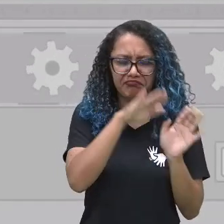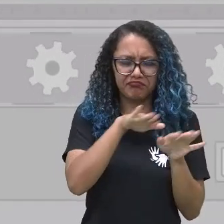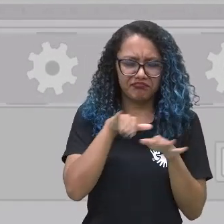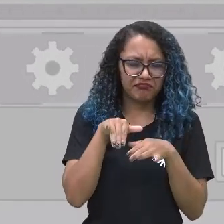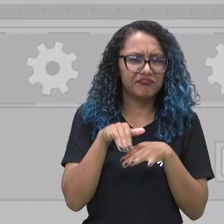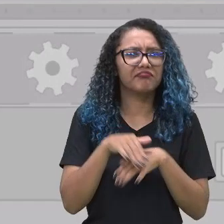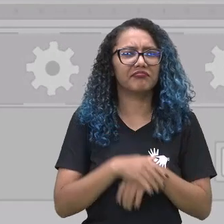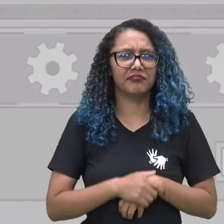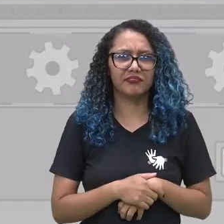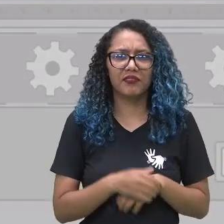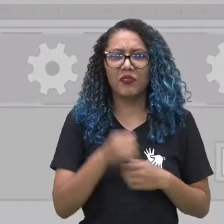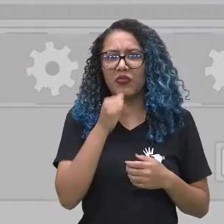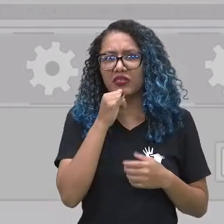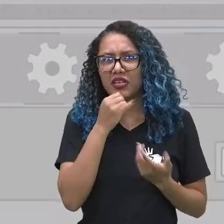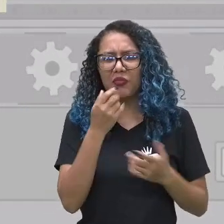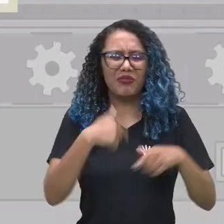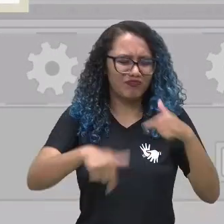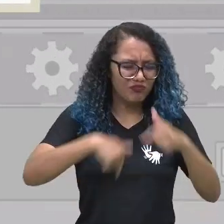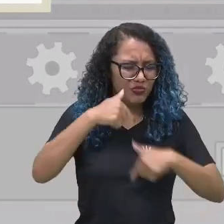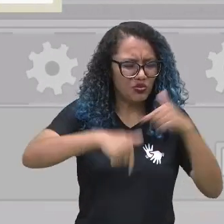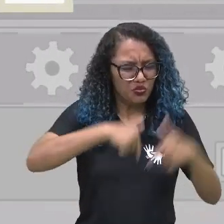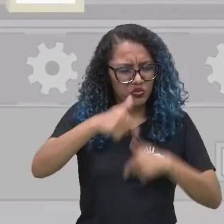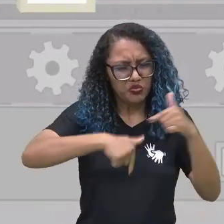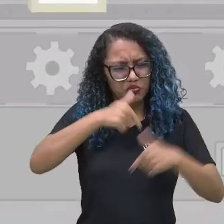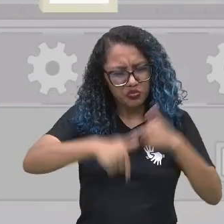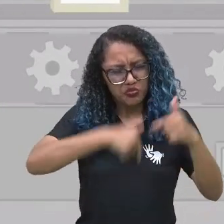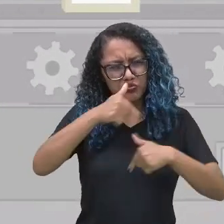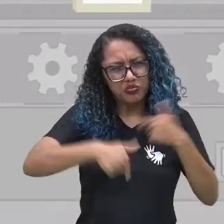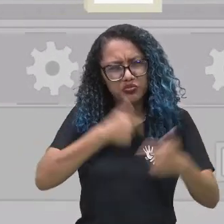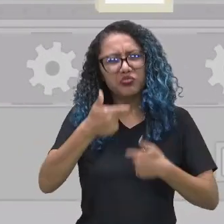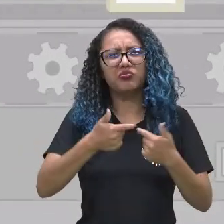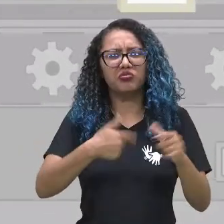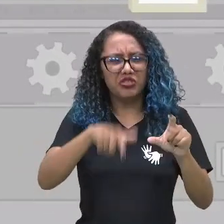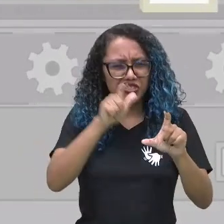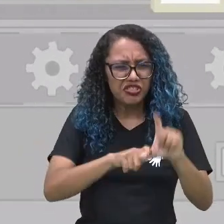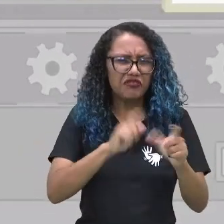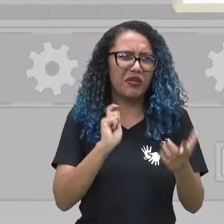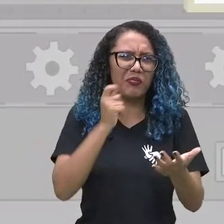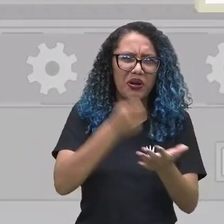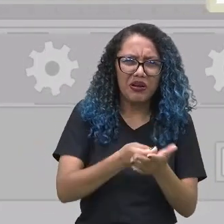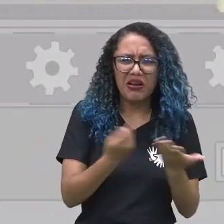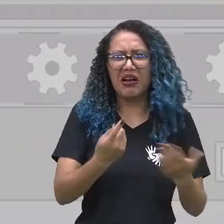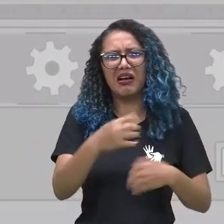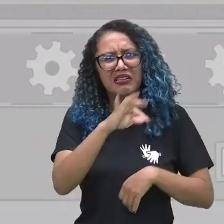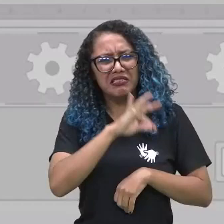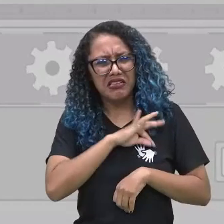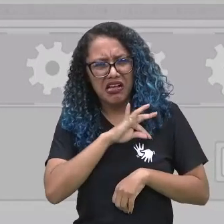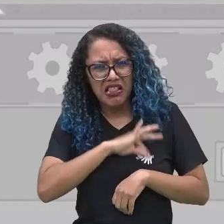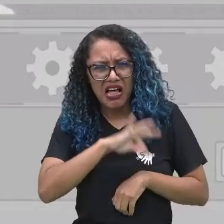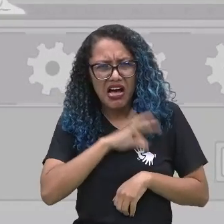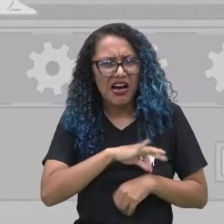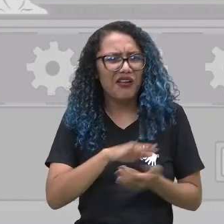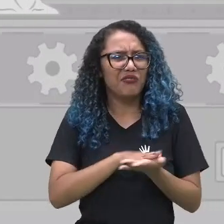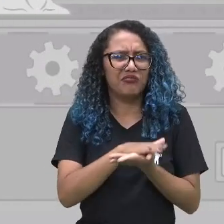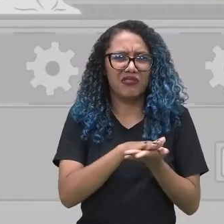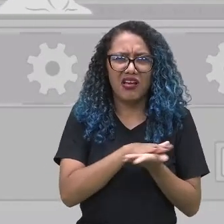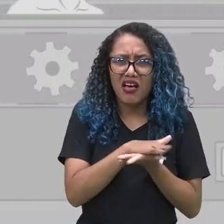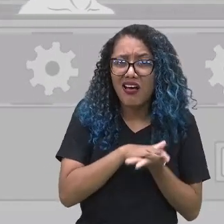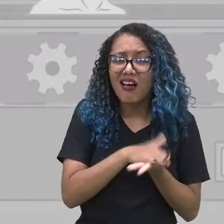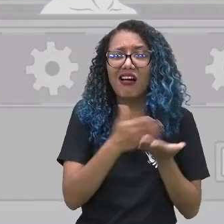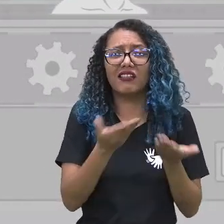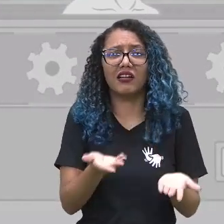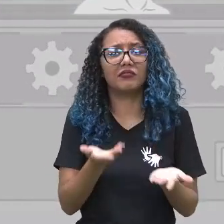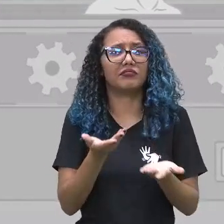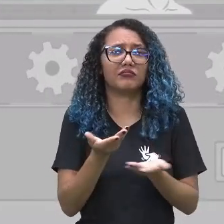de exploração, né, de que tem conta para pagar, de que o salário não chega até o final do mês, porque eles vão estar, então,